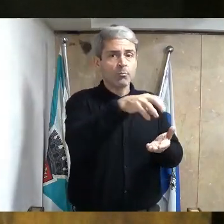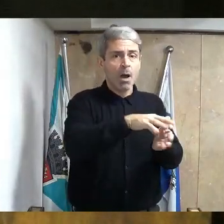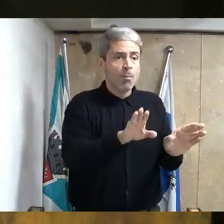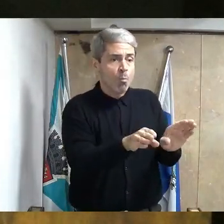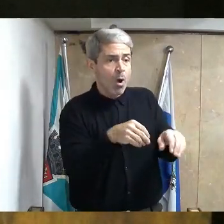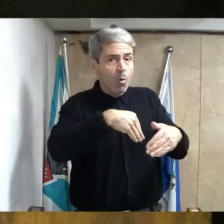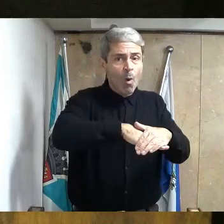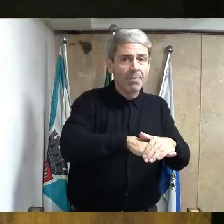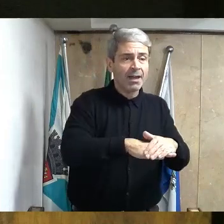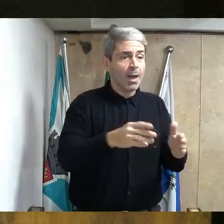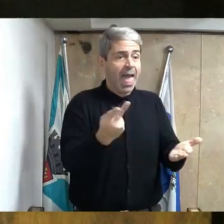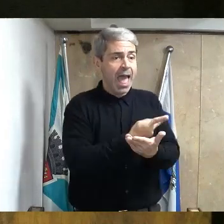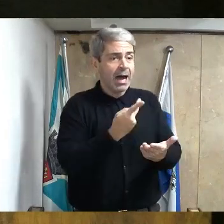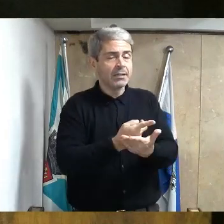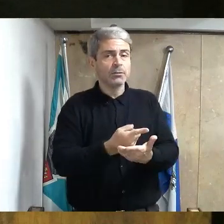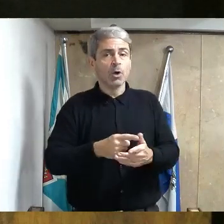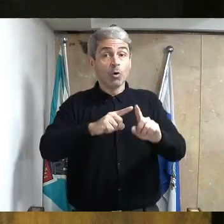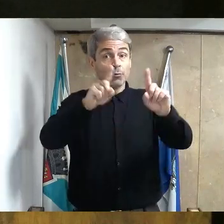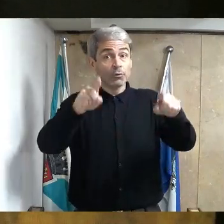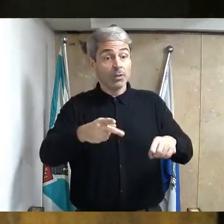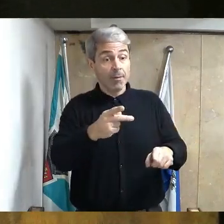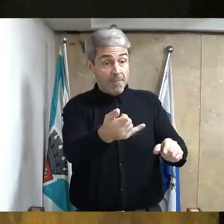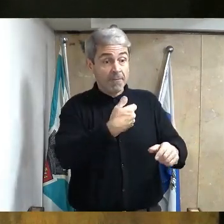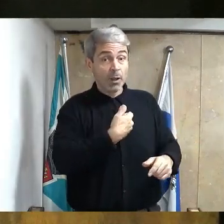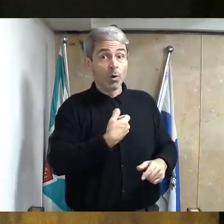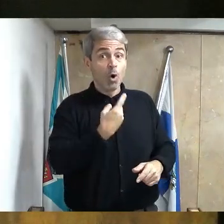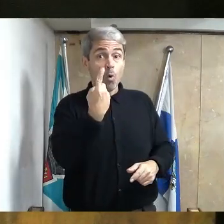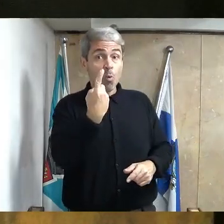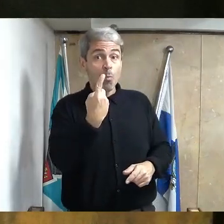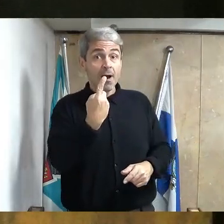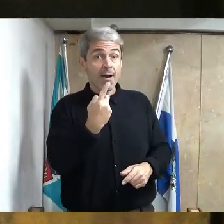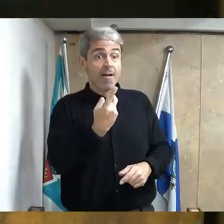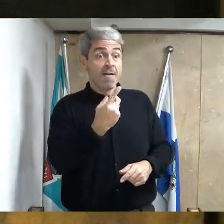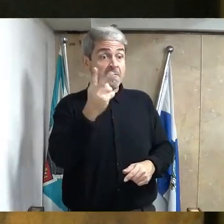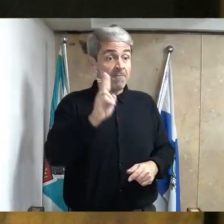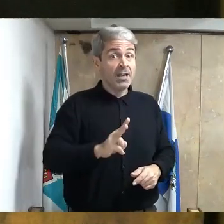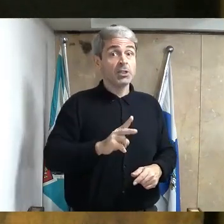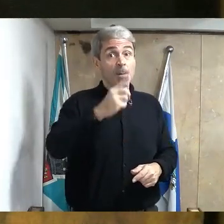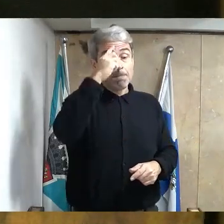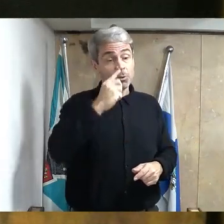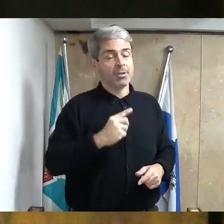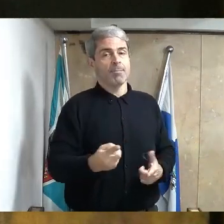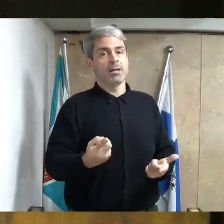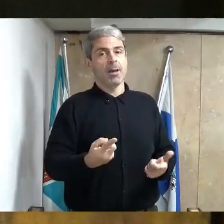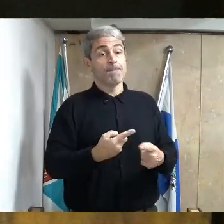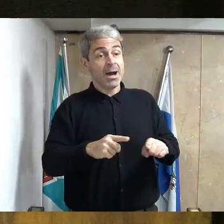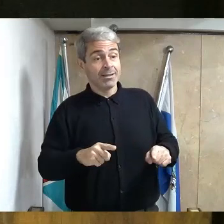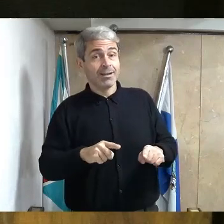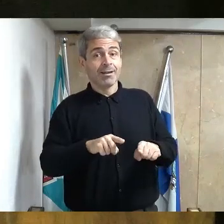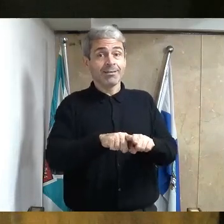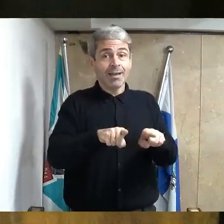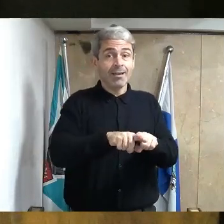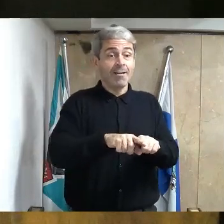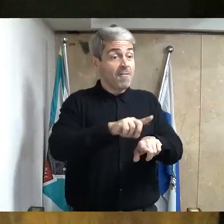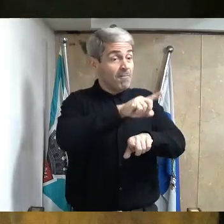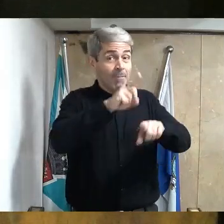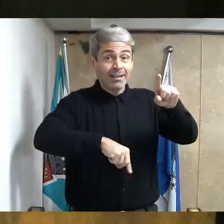me falou que ele tem que fazer ali uma vez por semana. Só que tem agulhas, tem gases, tem instrumentos cirúrgicos que